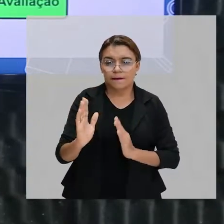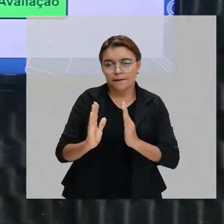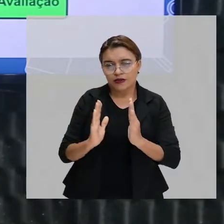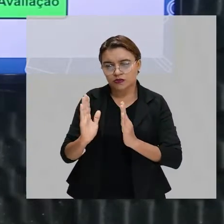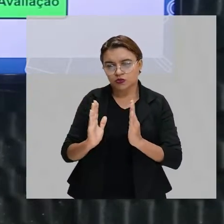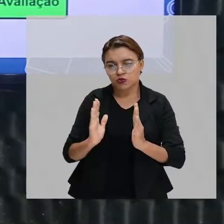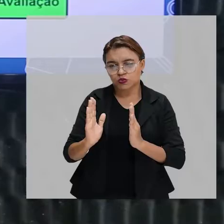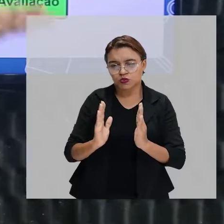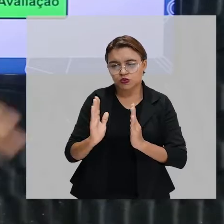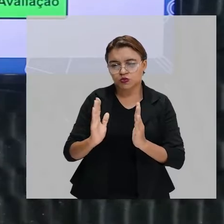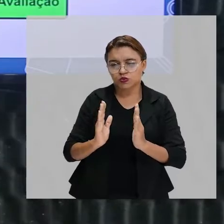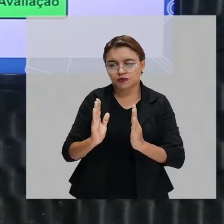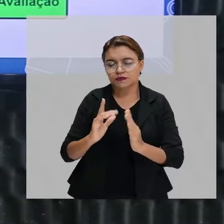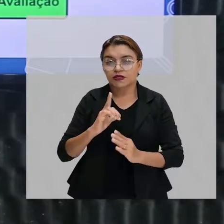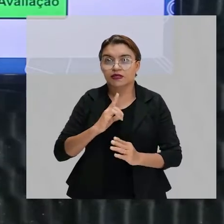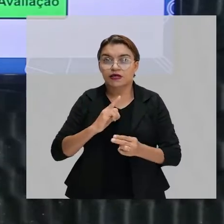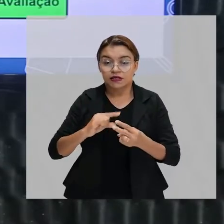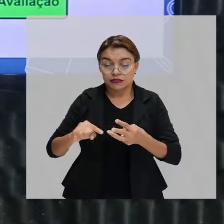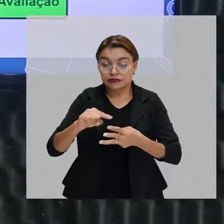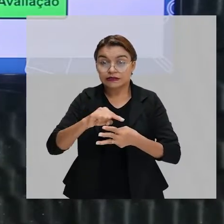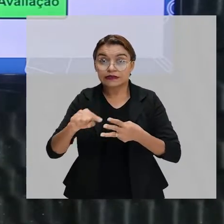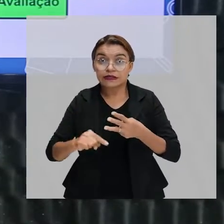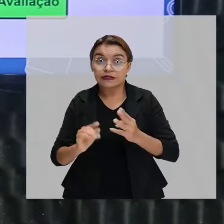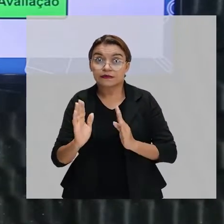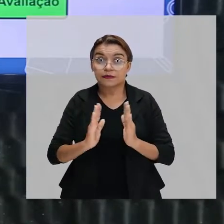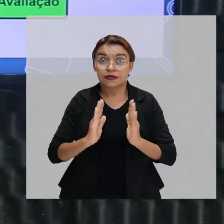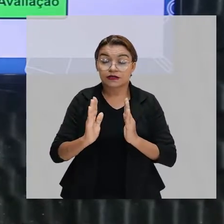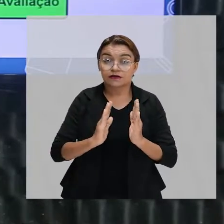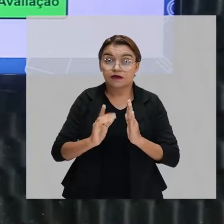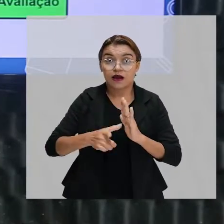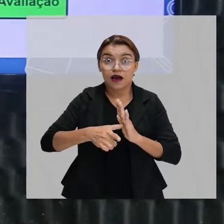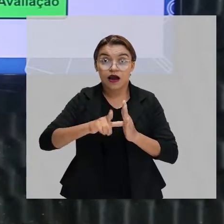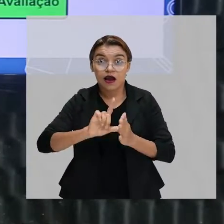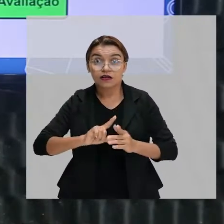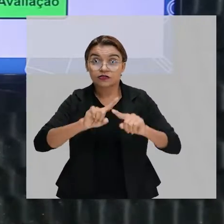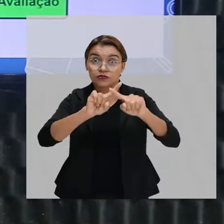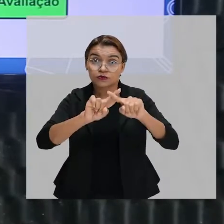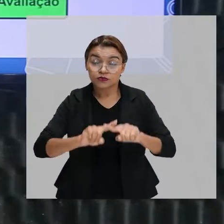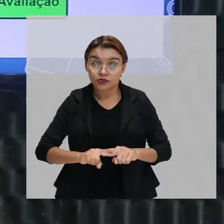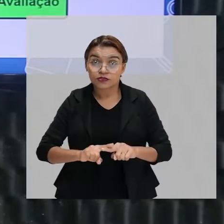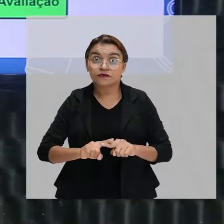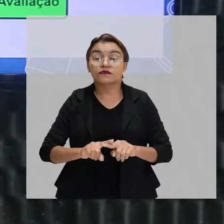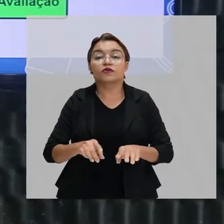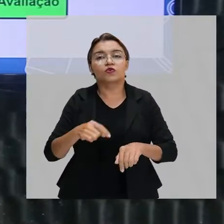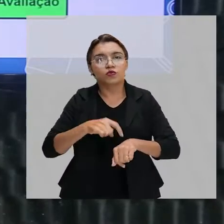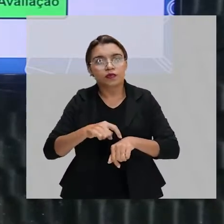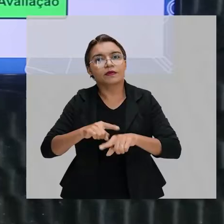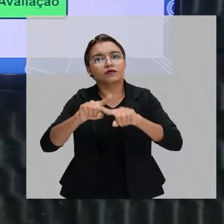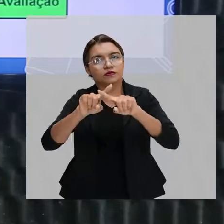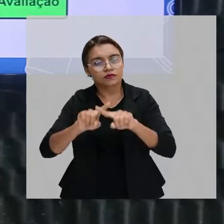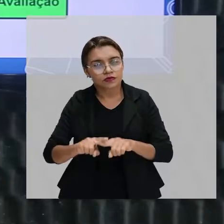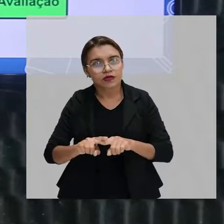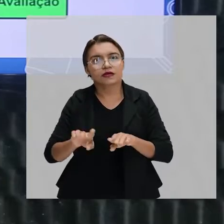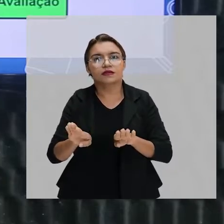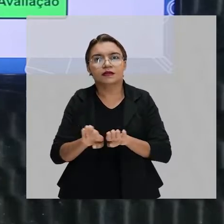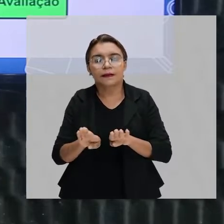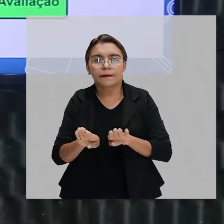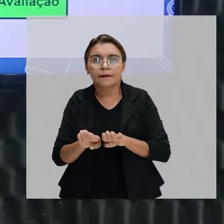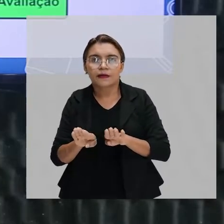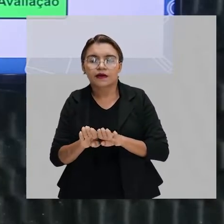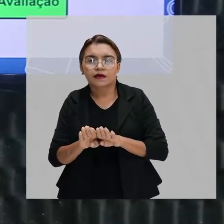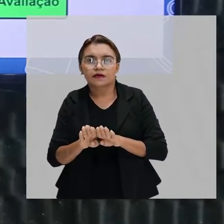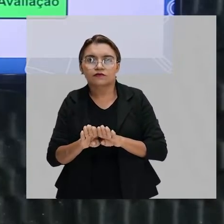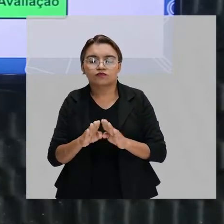na periodização existem três períodos que é o pré-competitivo competitivo e o período transitório